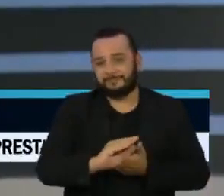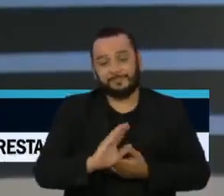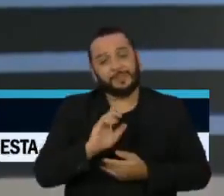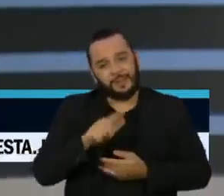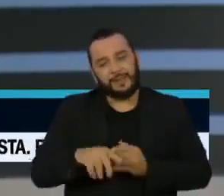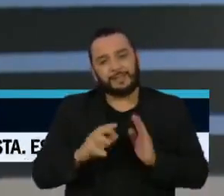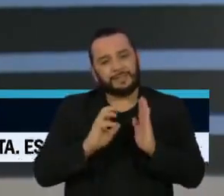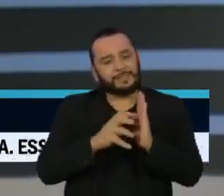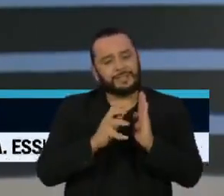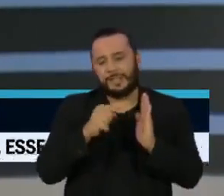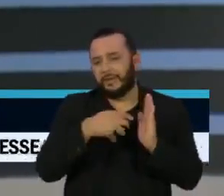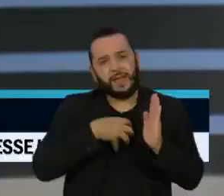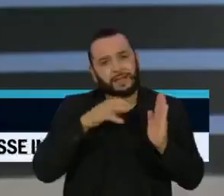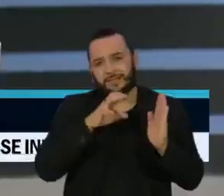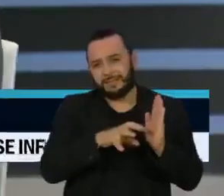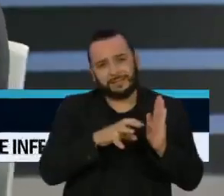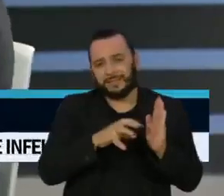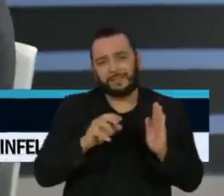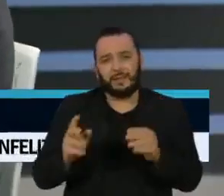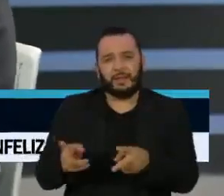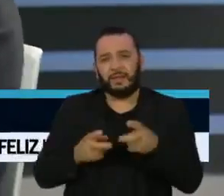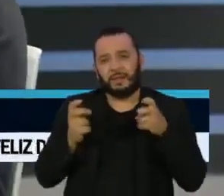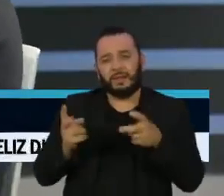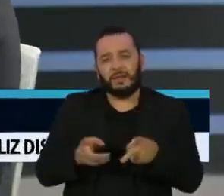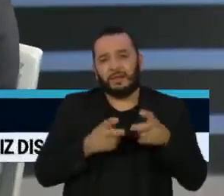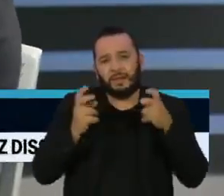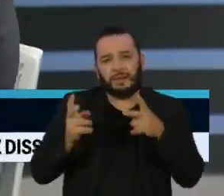fraco e extrair o máximo de benefício para a sua BA